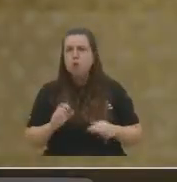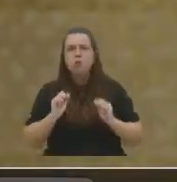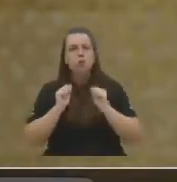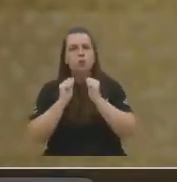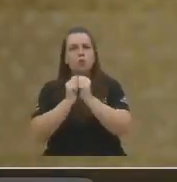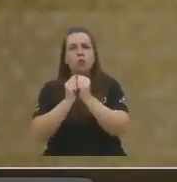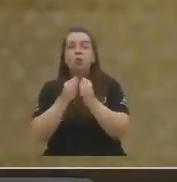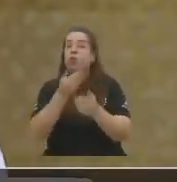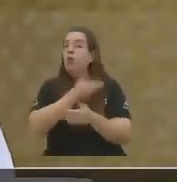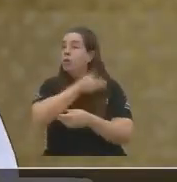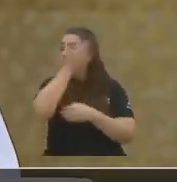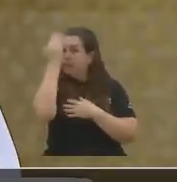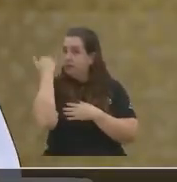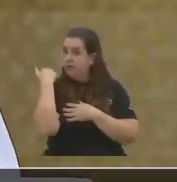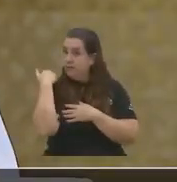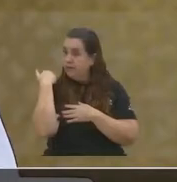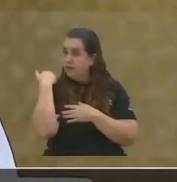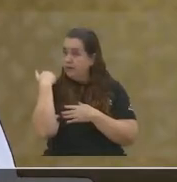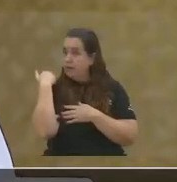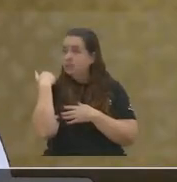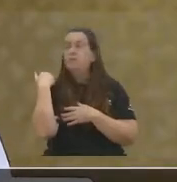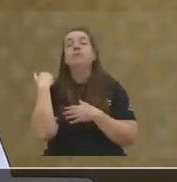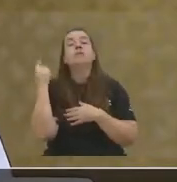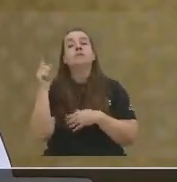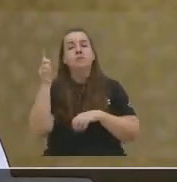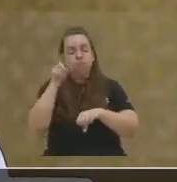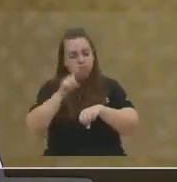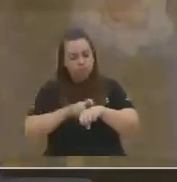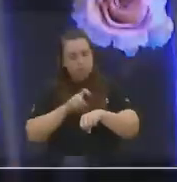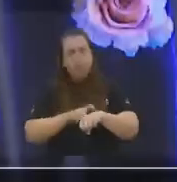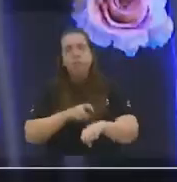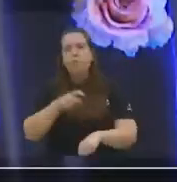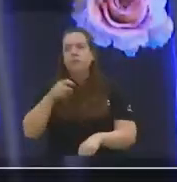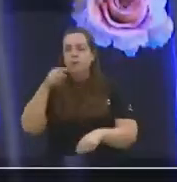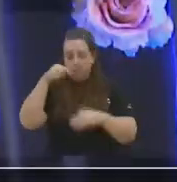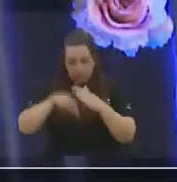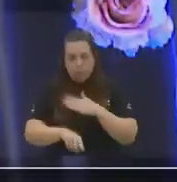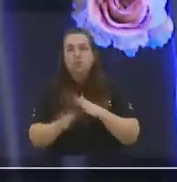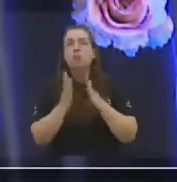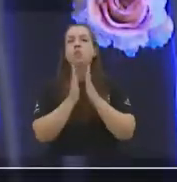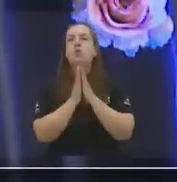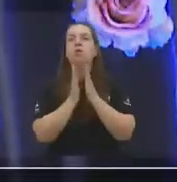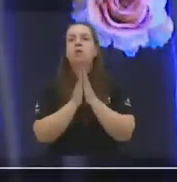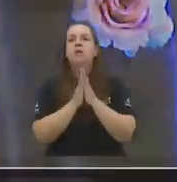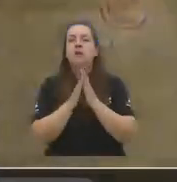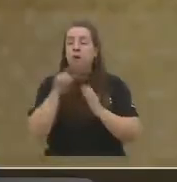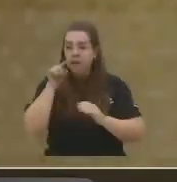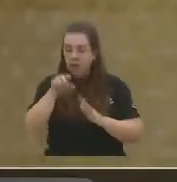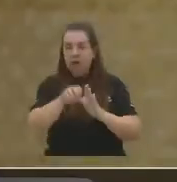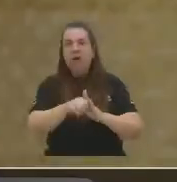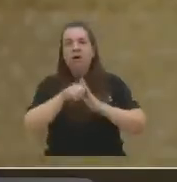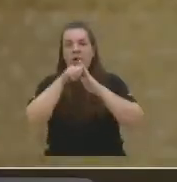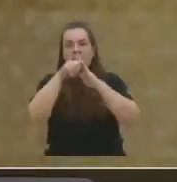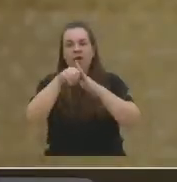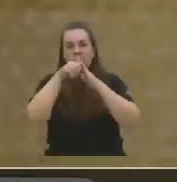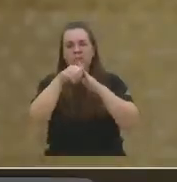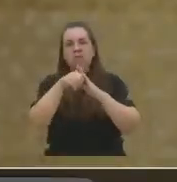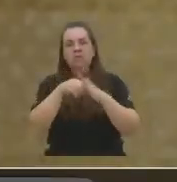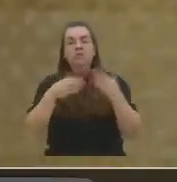junto com Nossa Senhora, no momento de oração. Esta novena, por